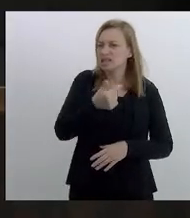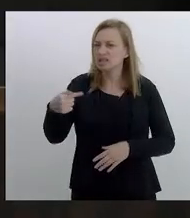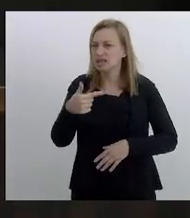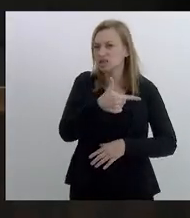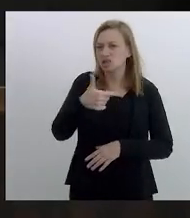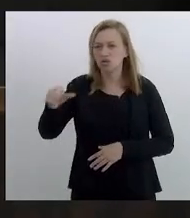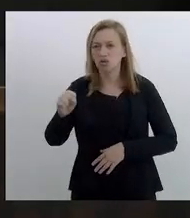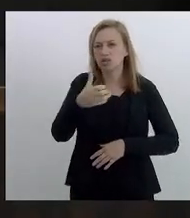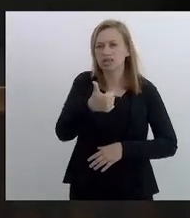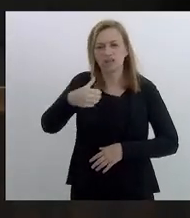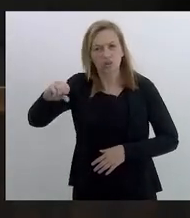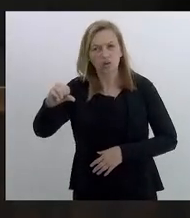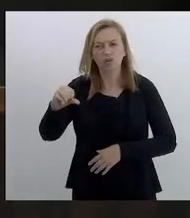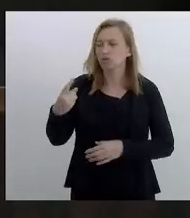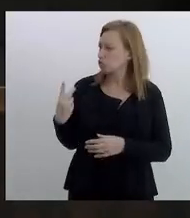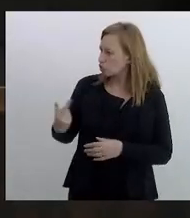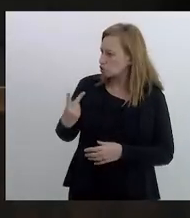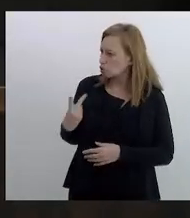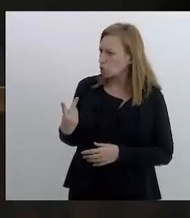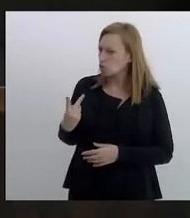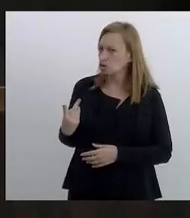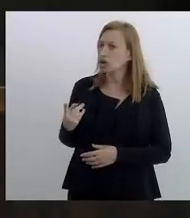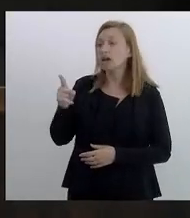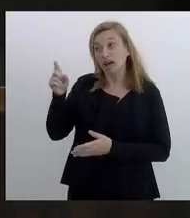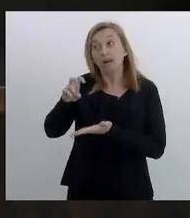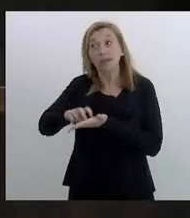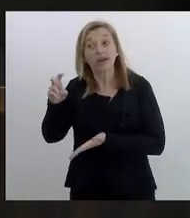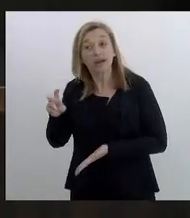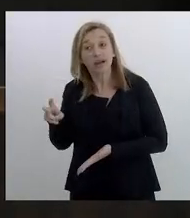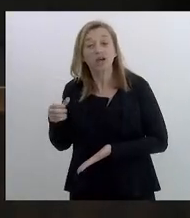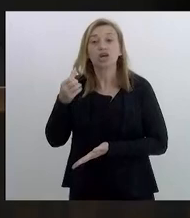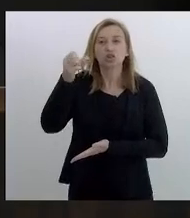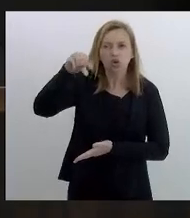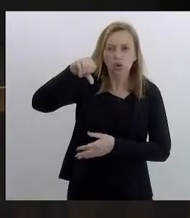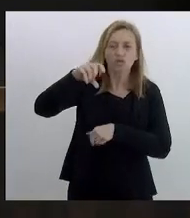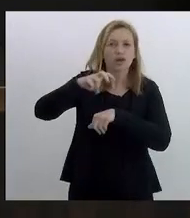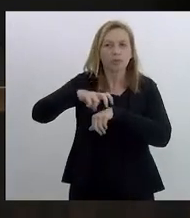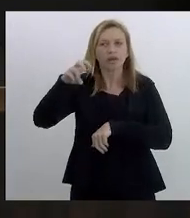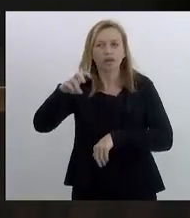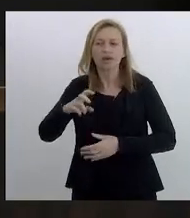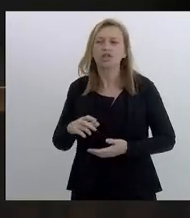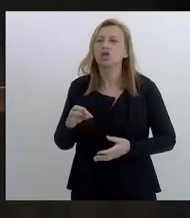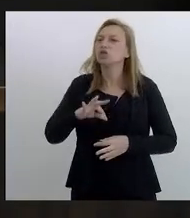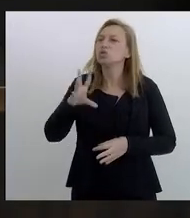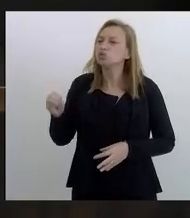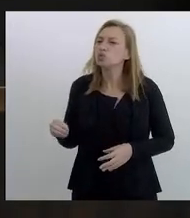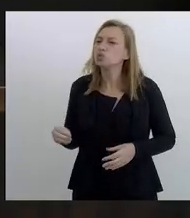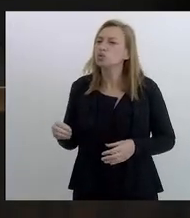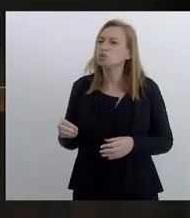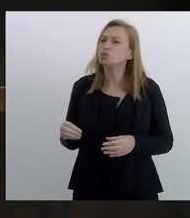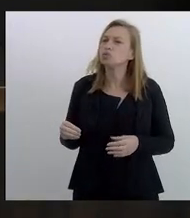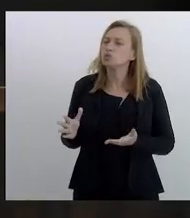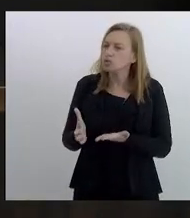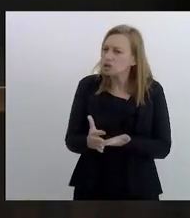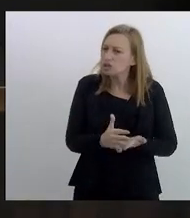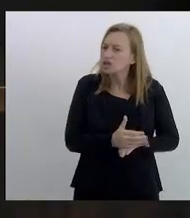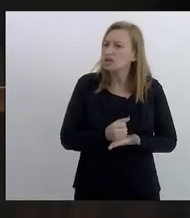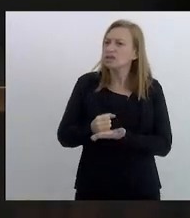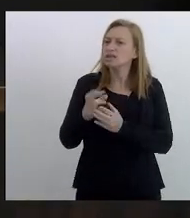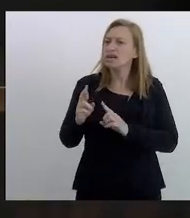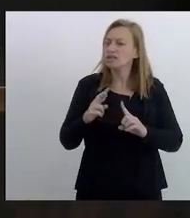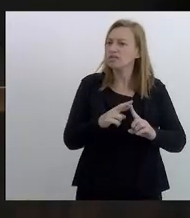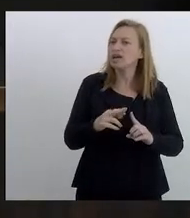19, 19, nós dois, naquela manhã, 9 da manhã. Isso aqui, tudo que está refletindo na arrecadação, é